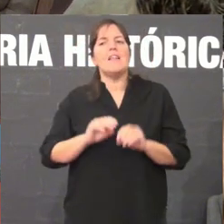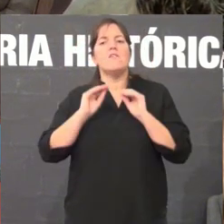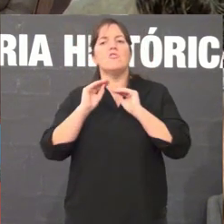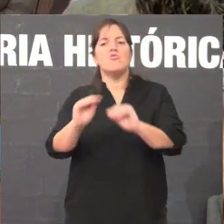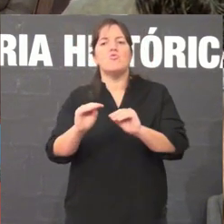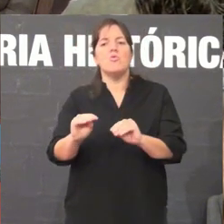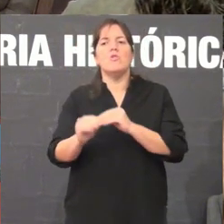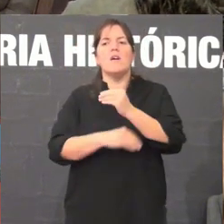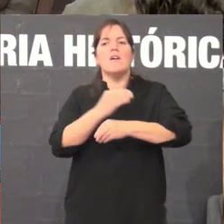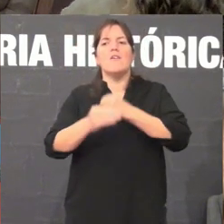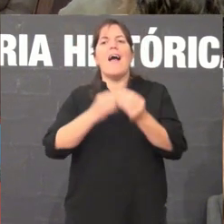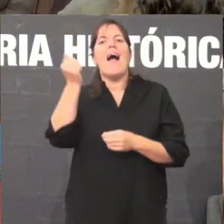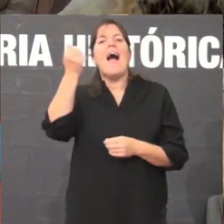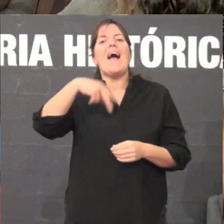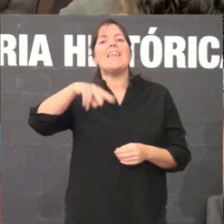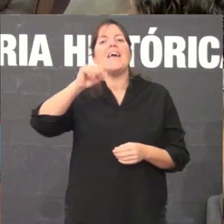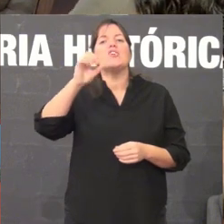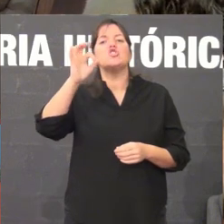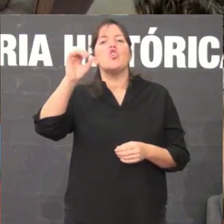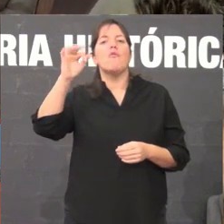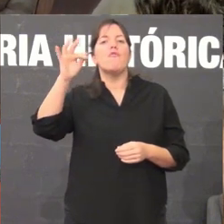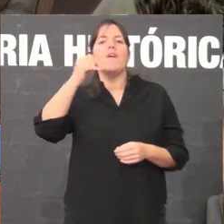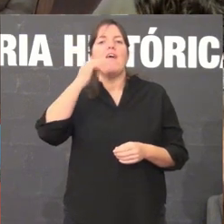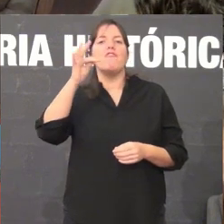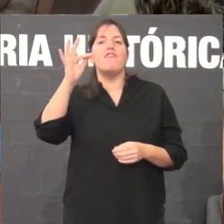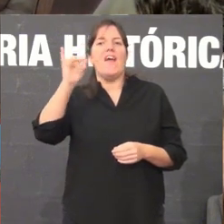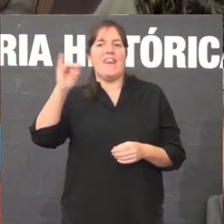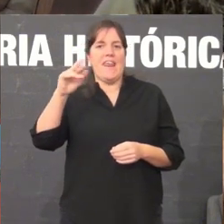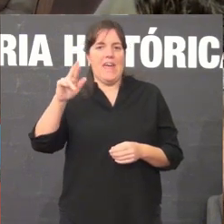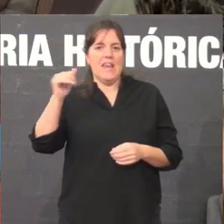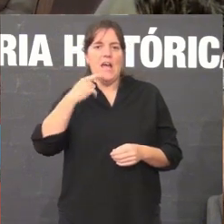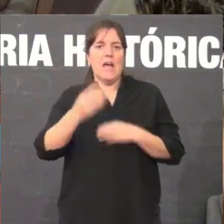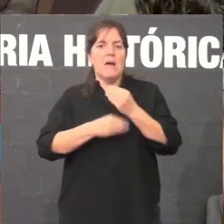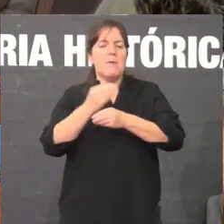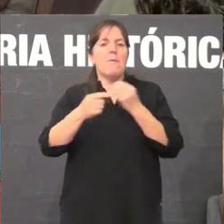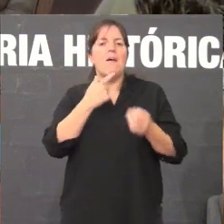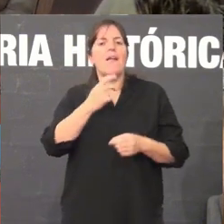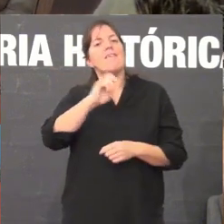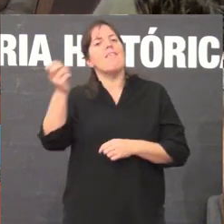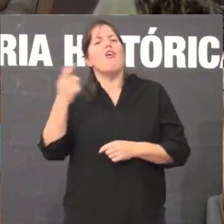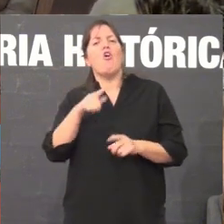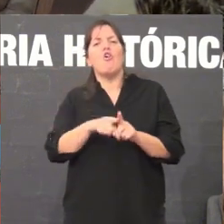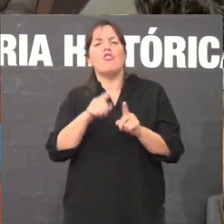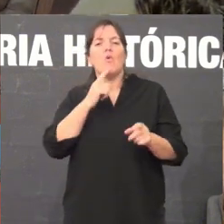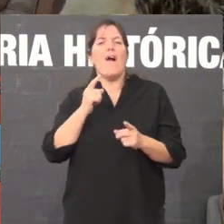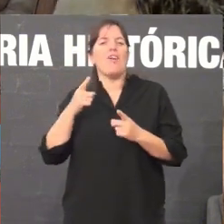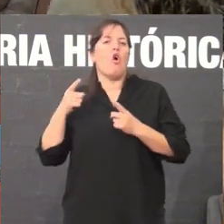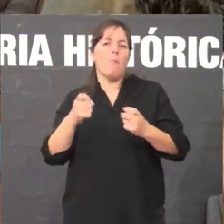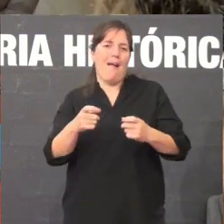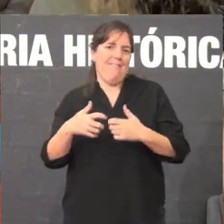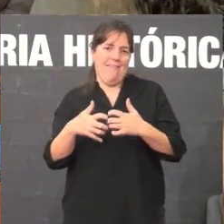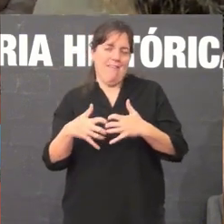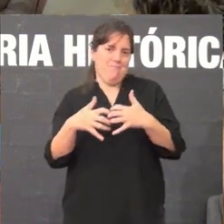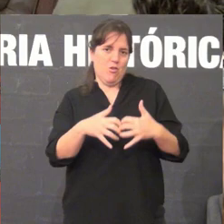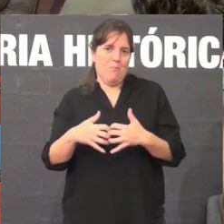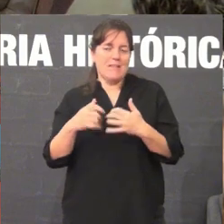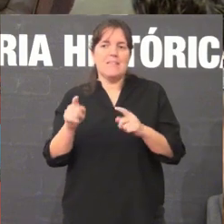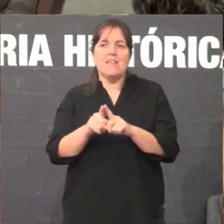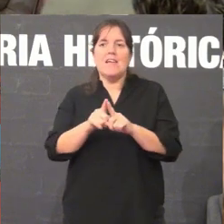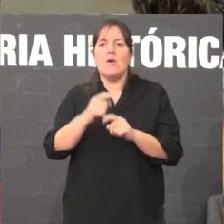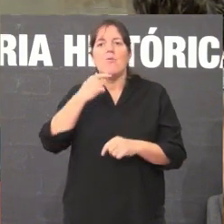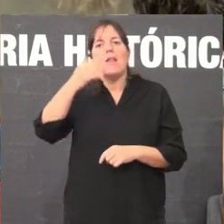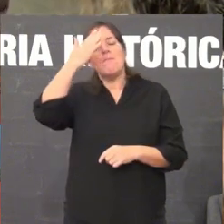faga Ana Sofía Ferreira, que nos vai a falar, pois, dese outro combate, non, do combate pola memoria e pola construcción